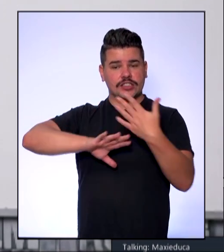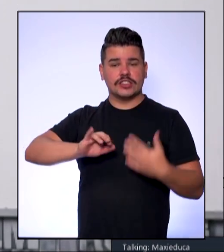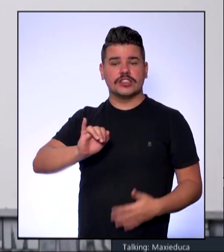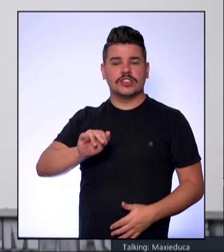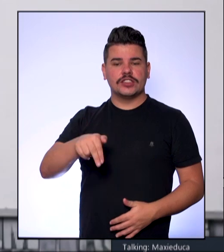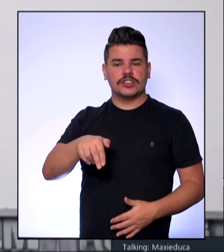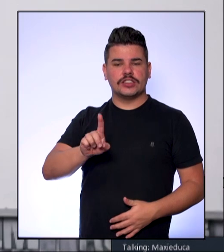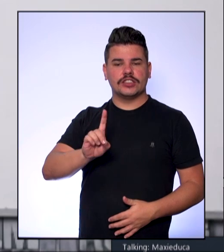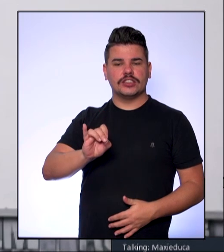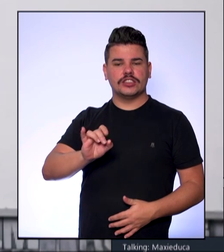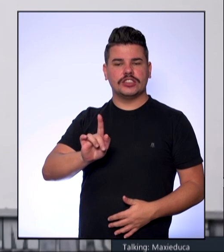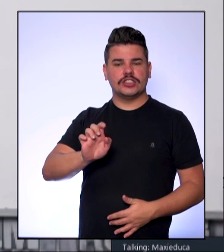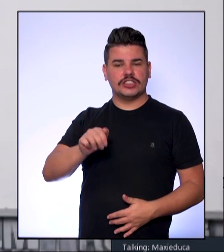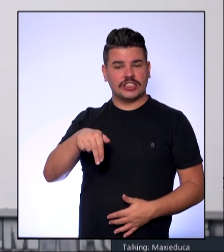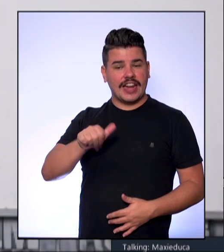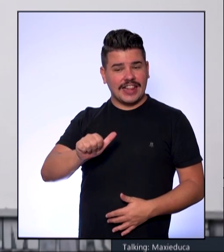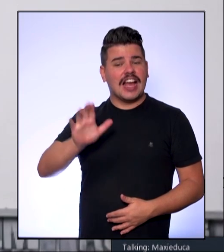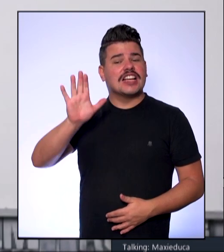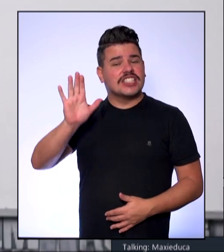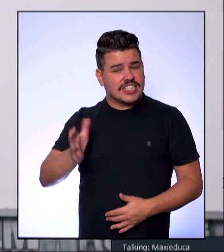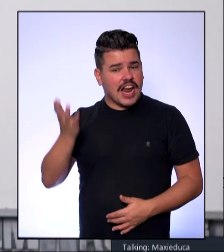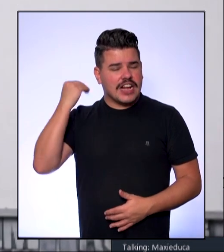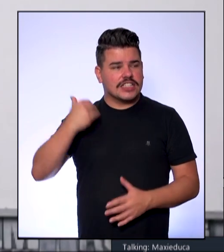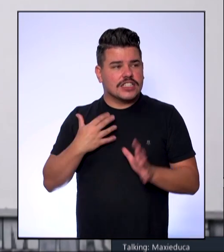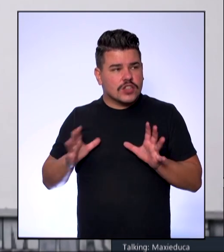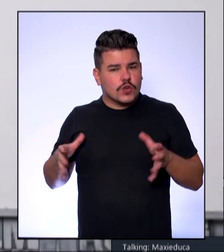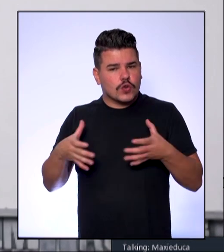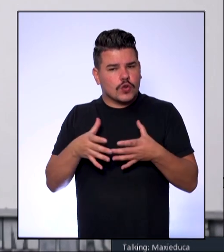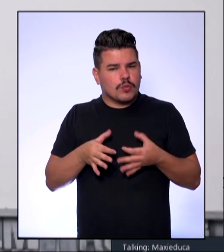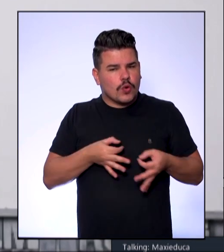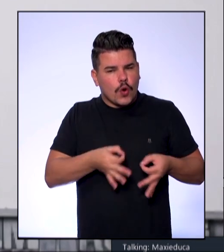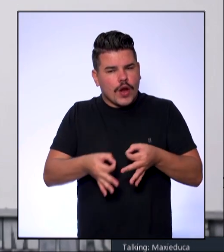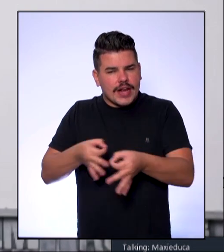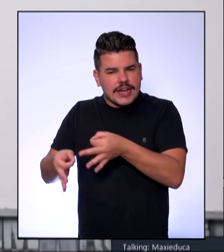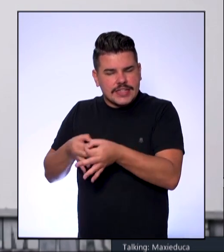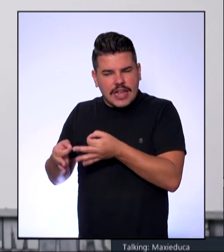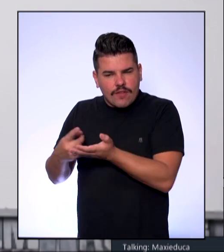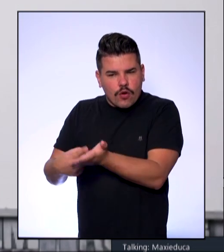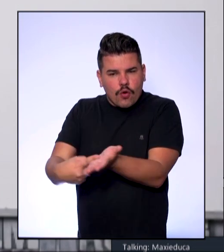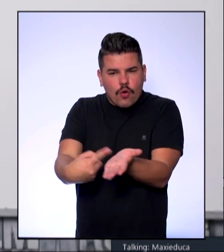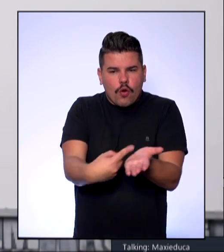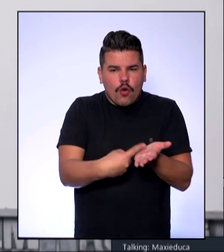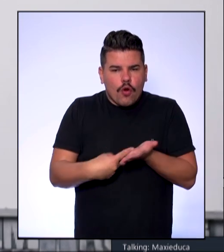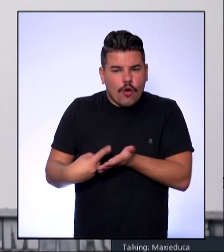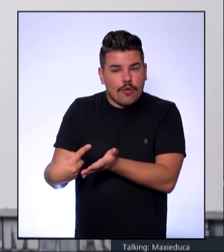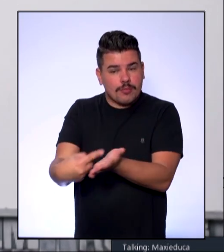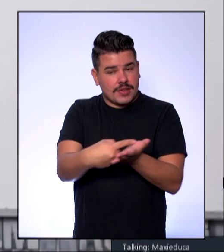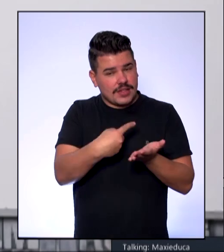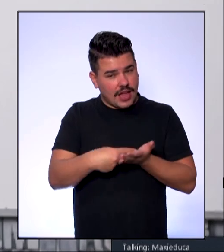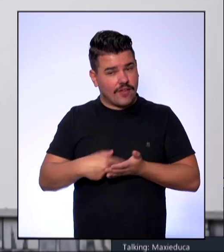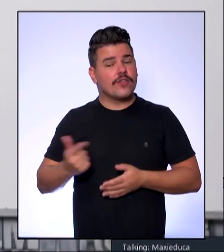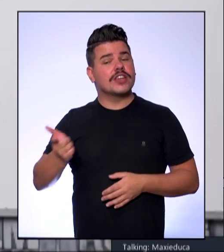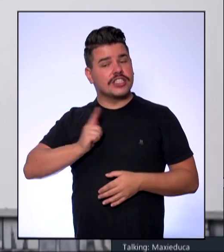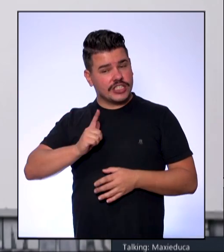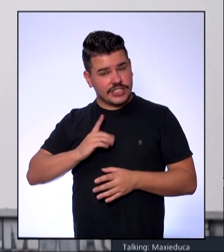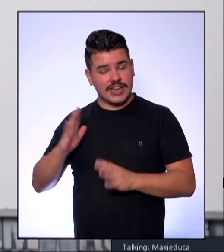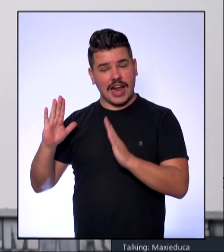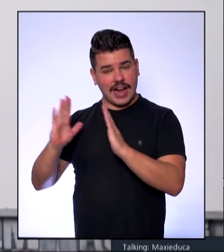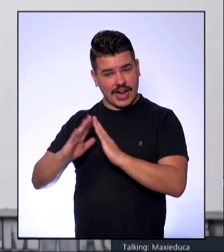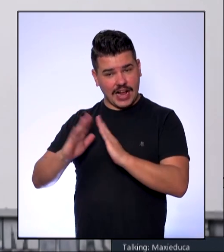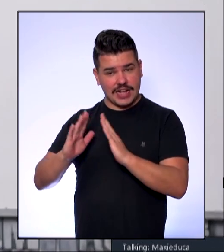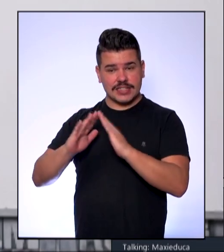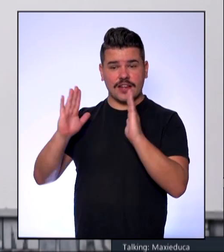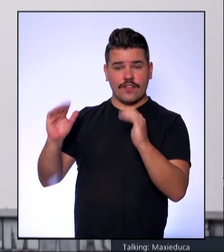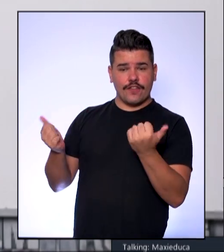se organizavam, tá? Eles já se organizavam e possuíam a sua edificação fora do